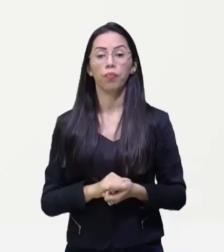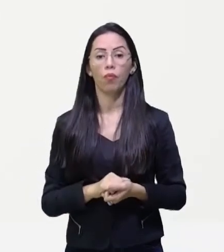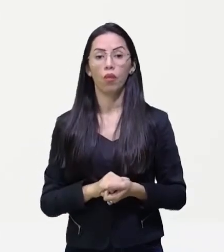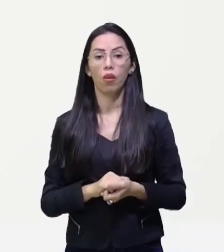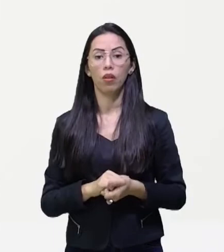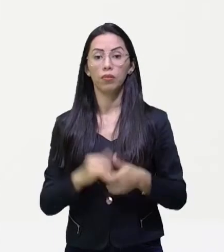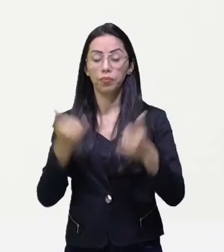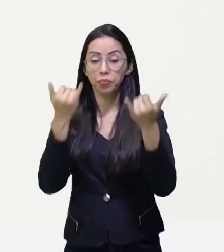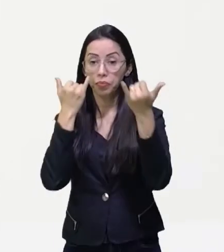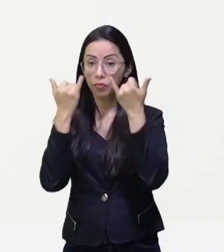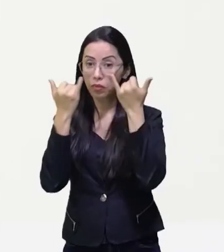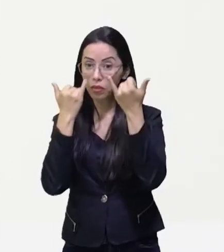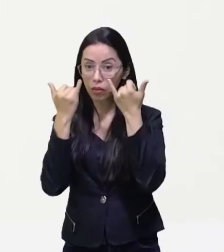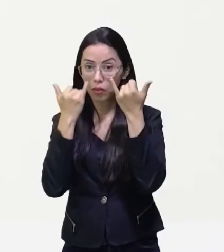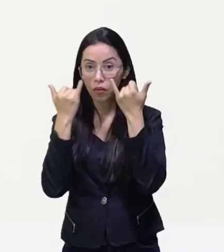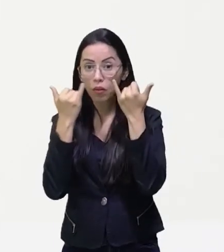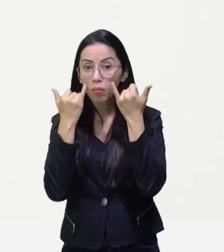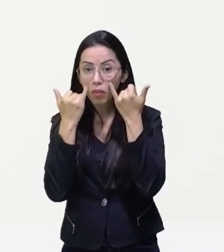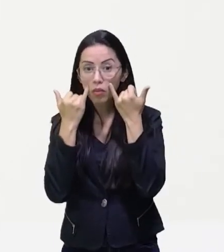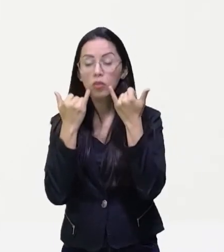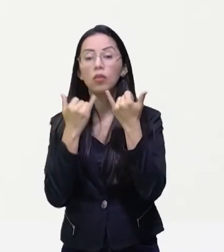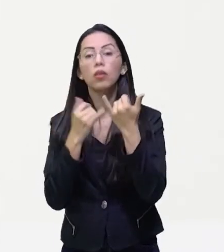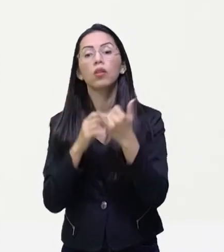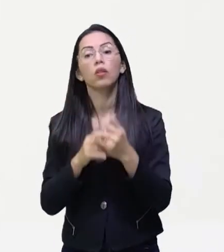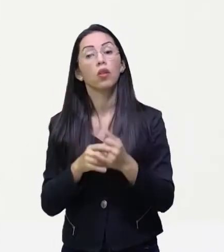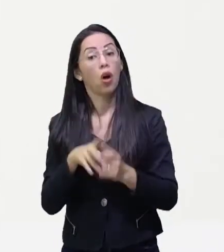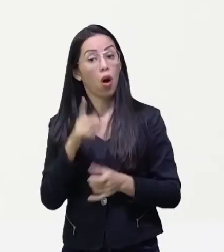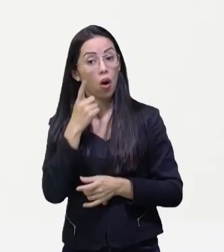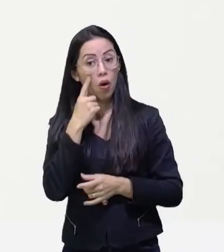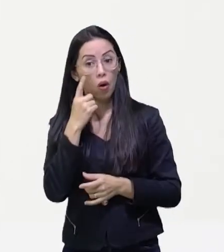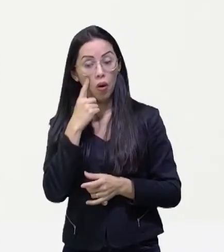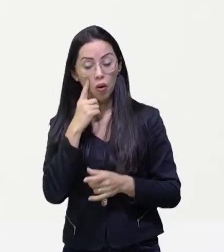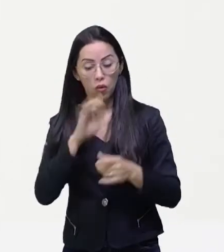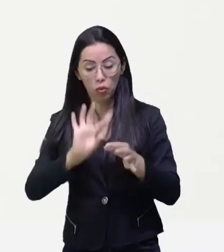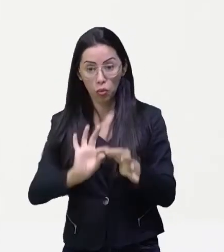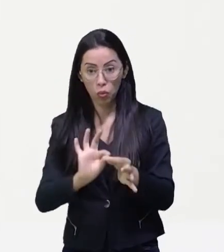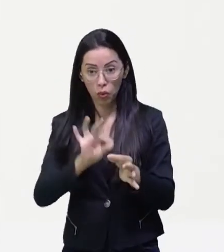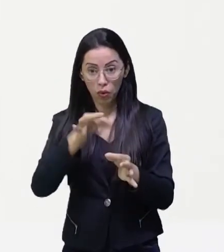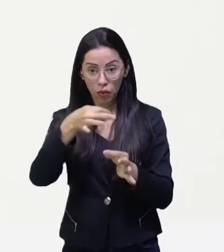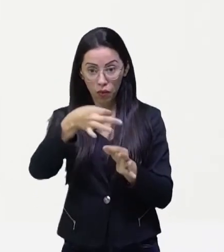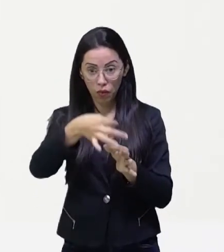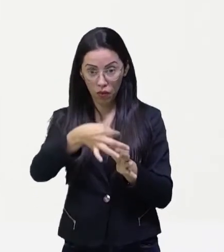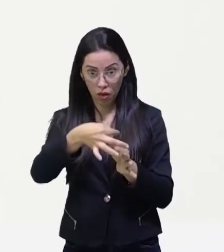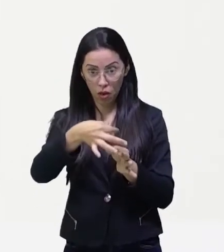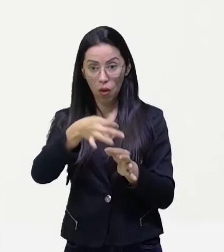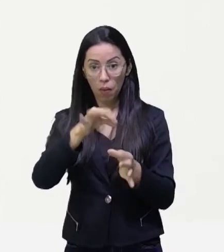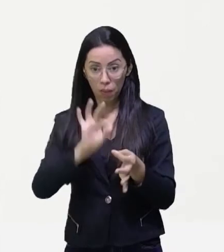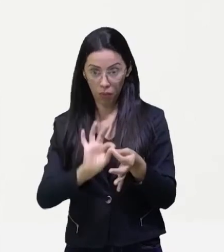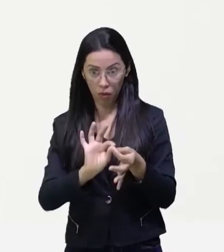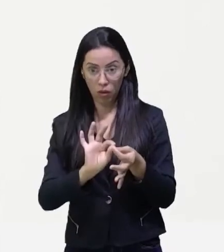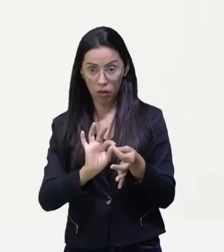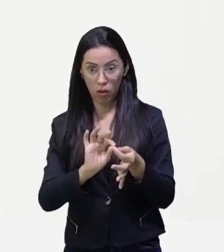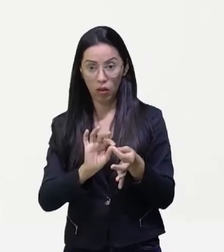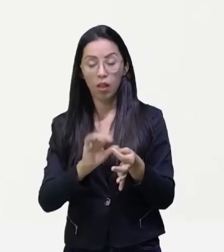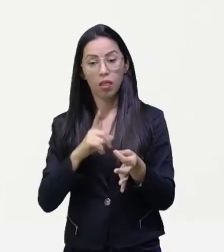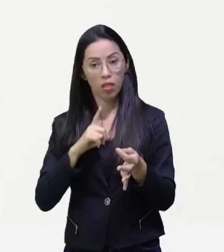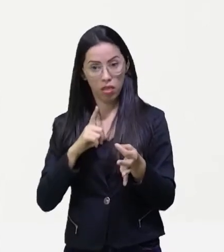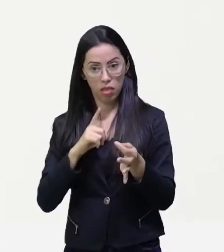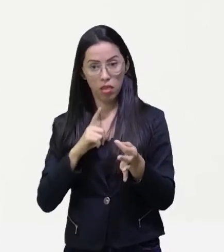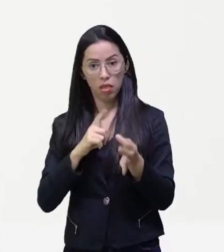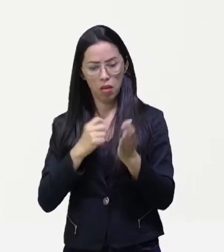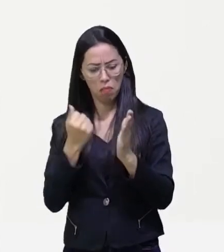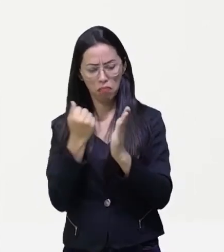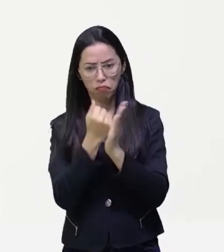As informações sobre o destinatário ficam na frente do envelope, onde é colocado o selo. Esse selo, ele é colocado